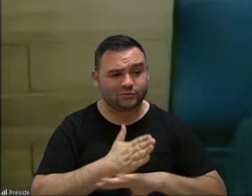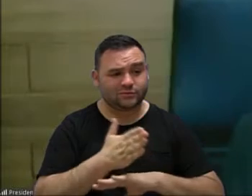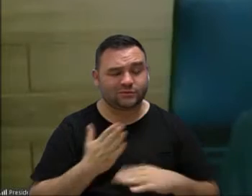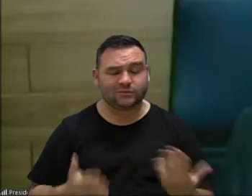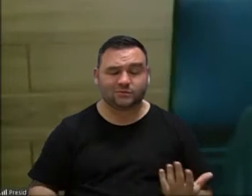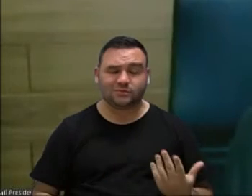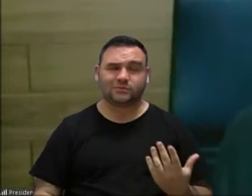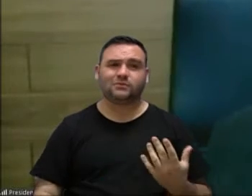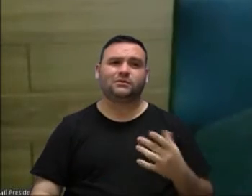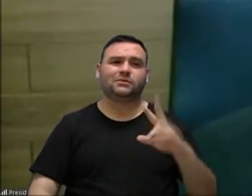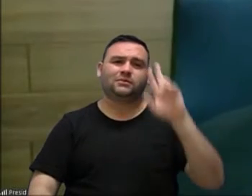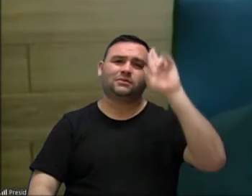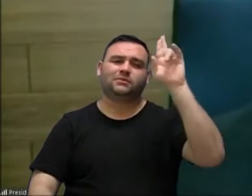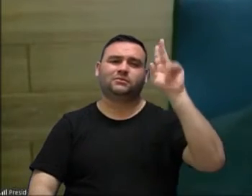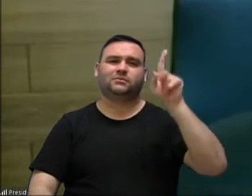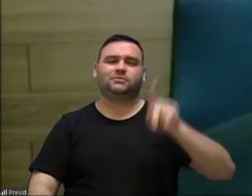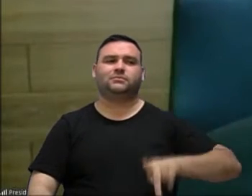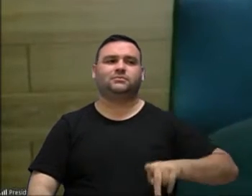senhor presidente